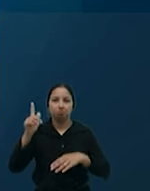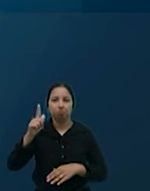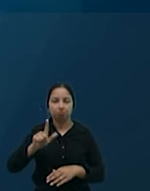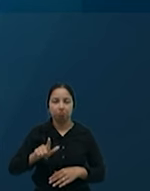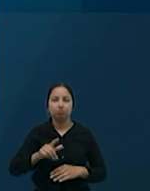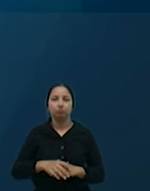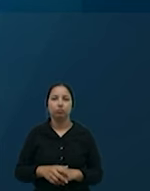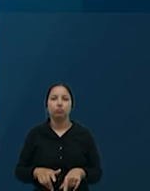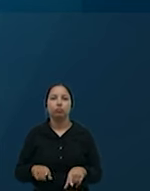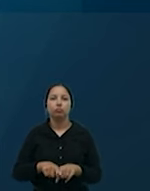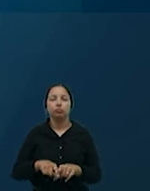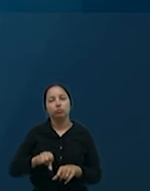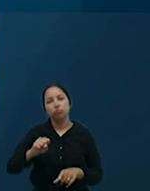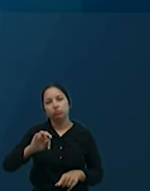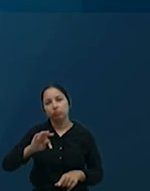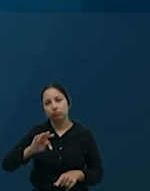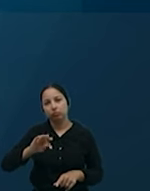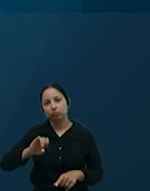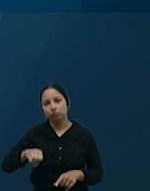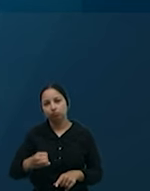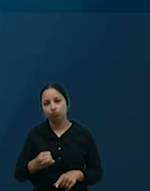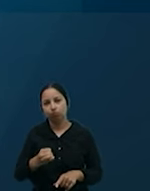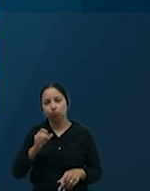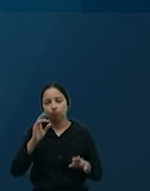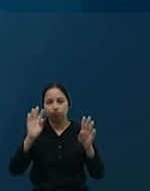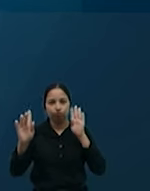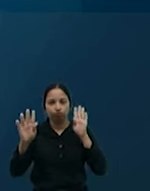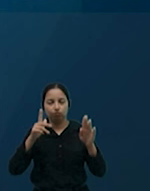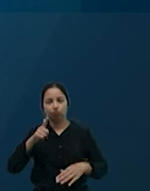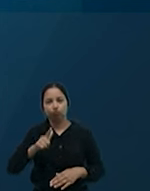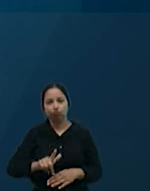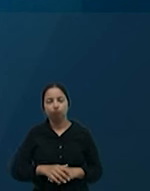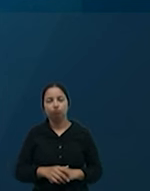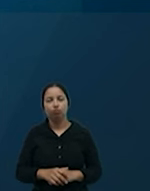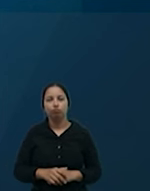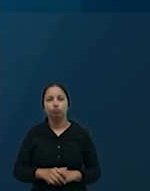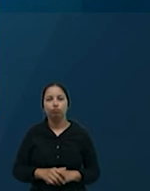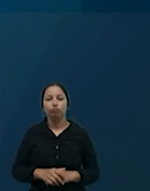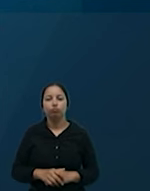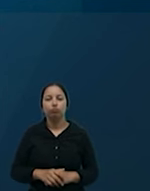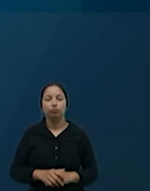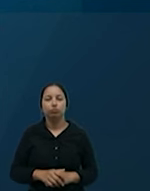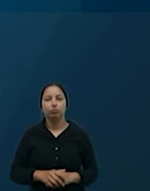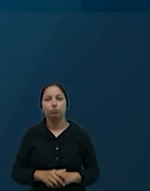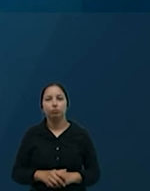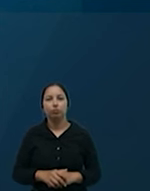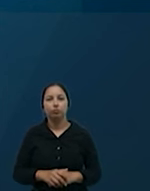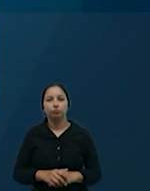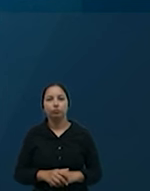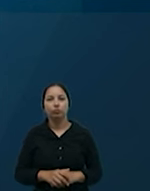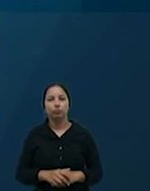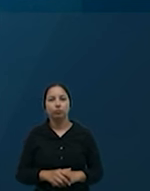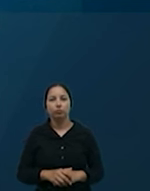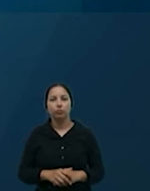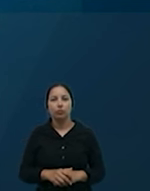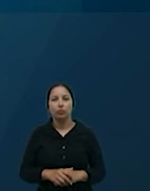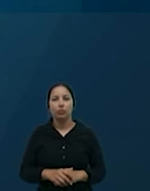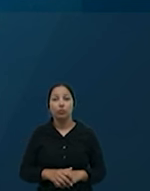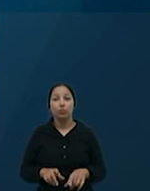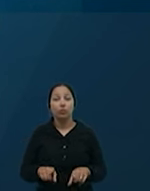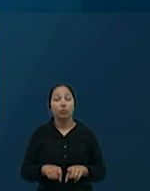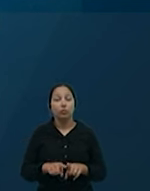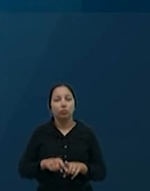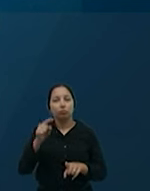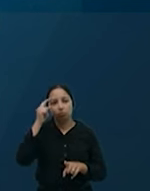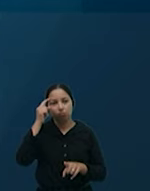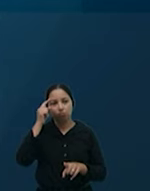repensar e sobre a matéria, até mesmo considerando a isonomia. Por que que a União tem que